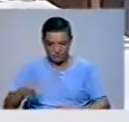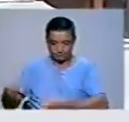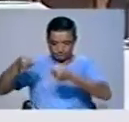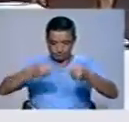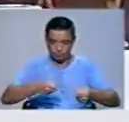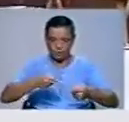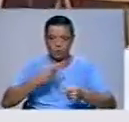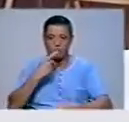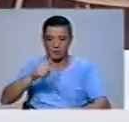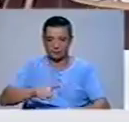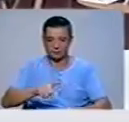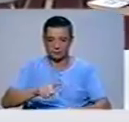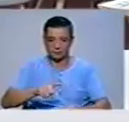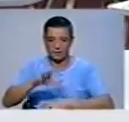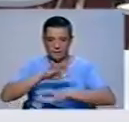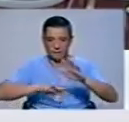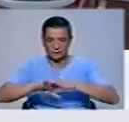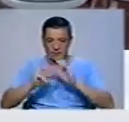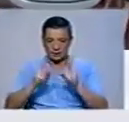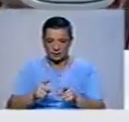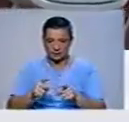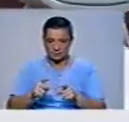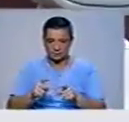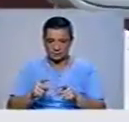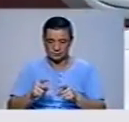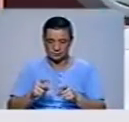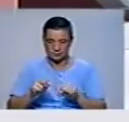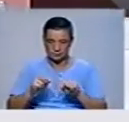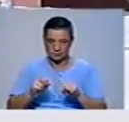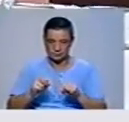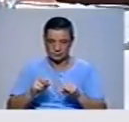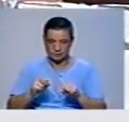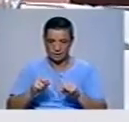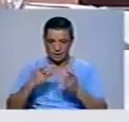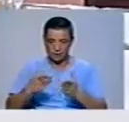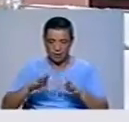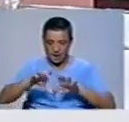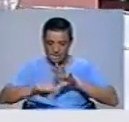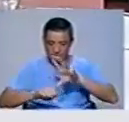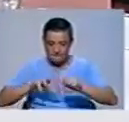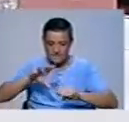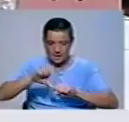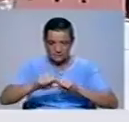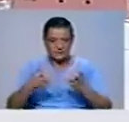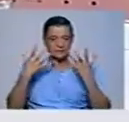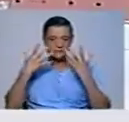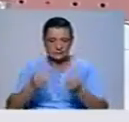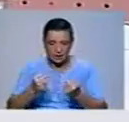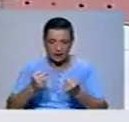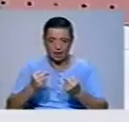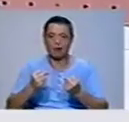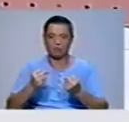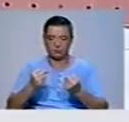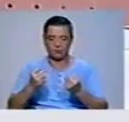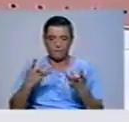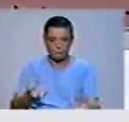fogão. E o que vamos fazer é deixar agora a massa secar um pouco sobre o lume.